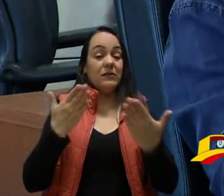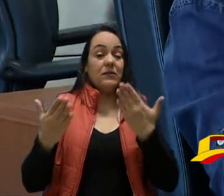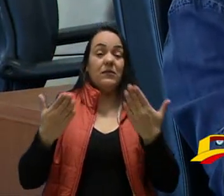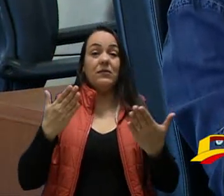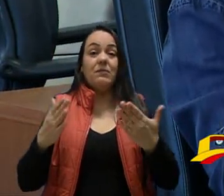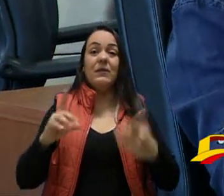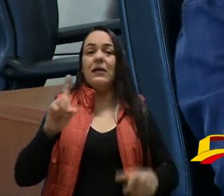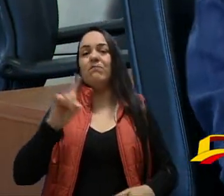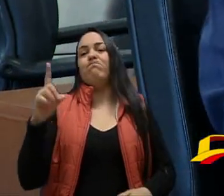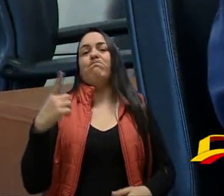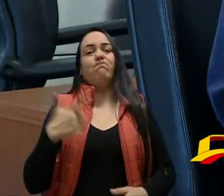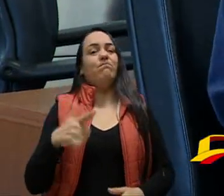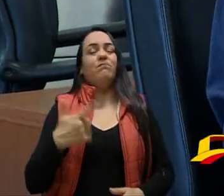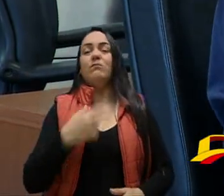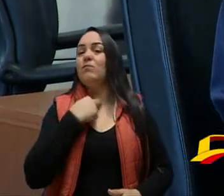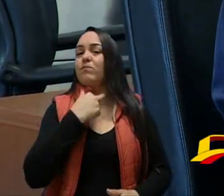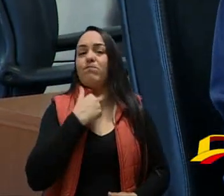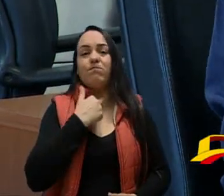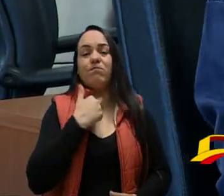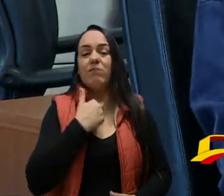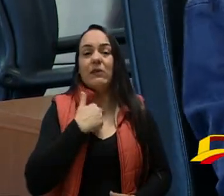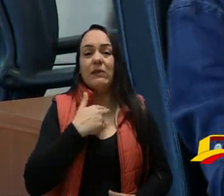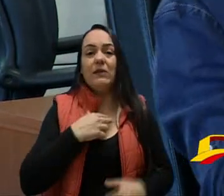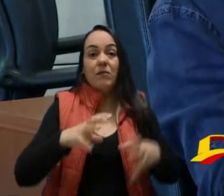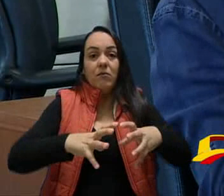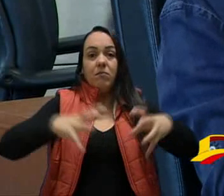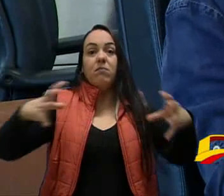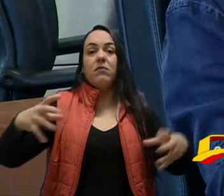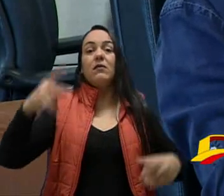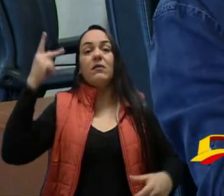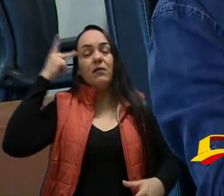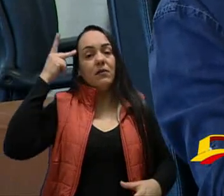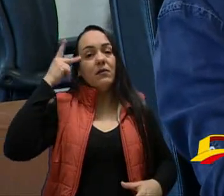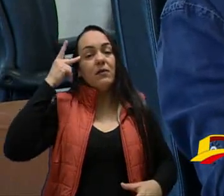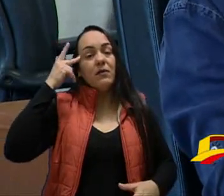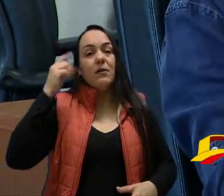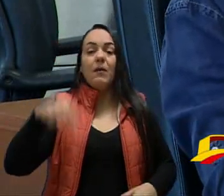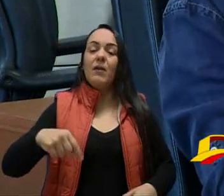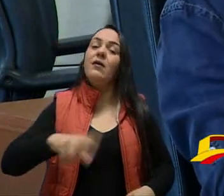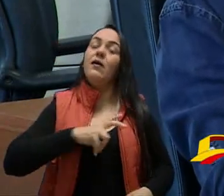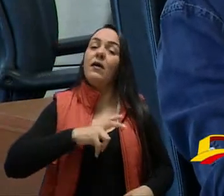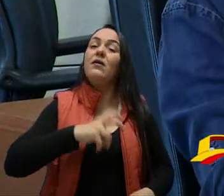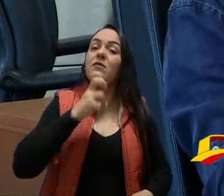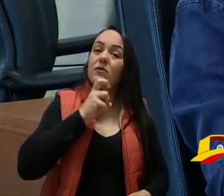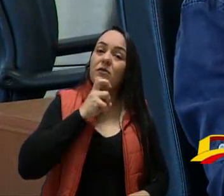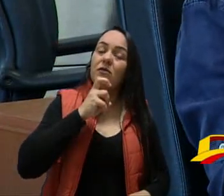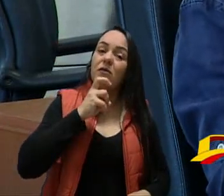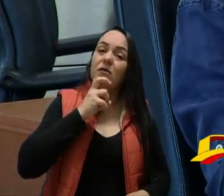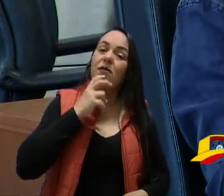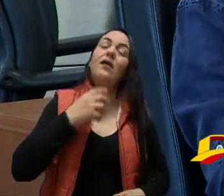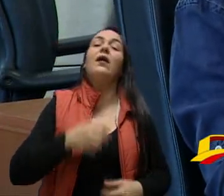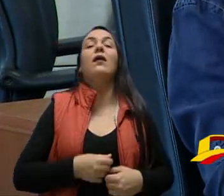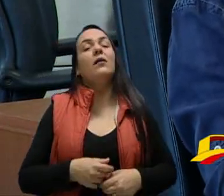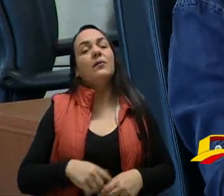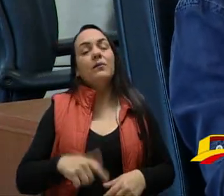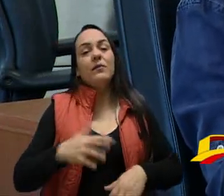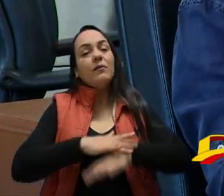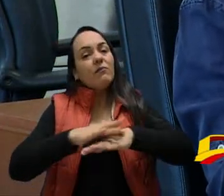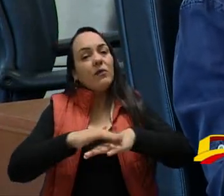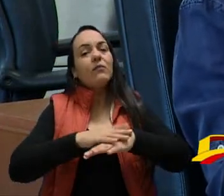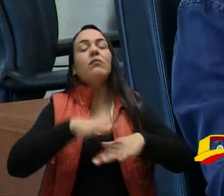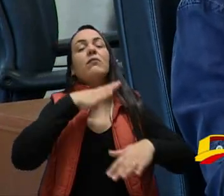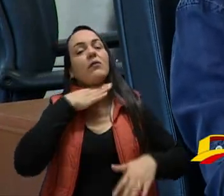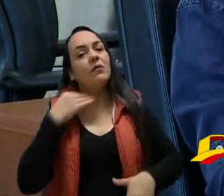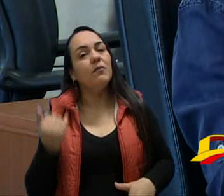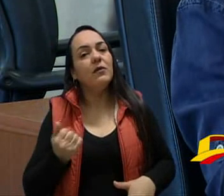megalópole com uma cidade mediana que não em sorocaba mas não pagam de sorocaba ainda o número de moto no infectados tal daria